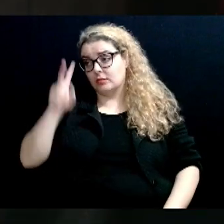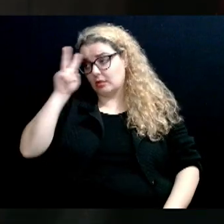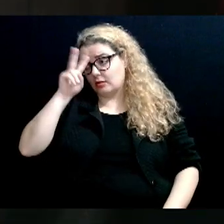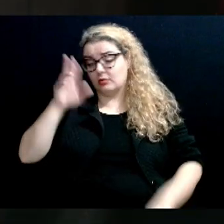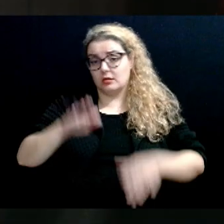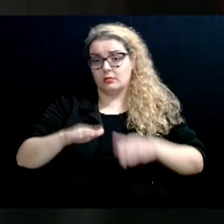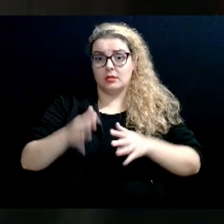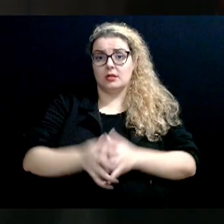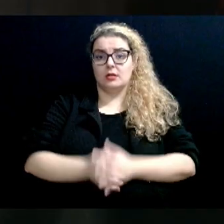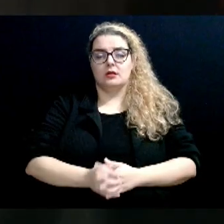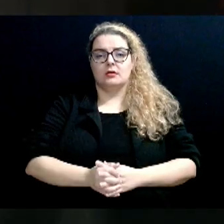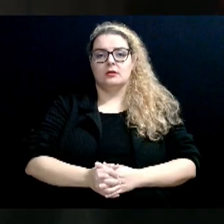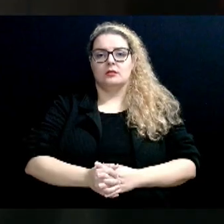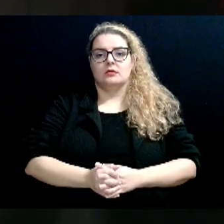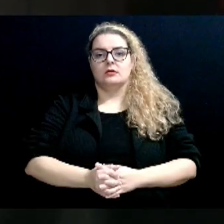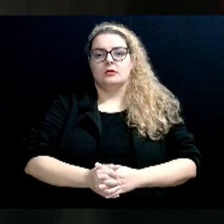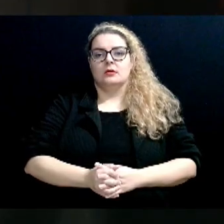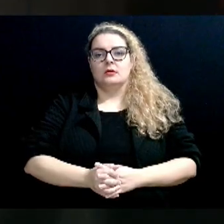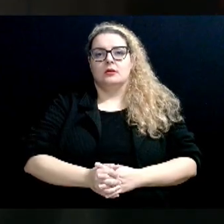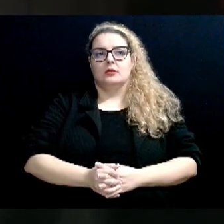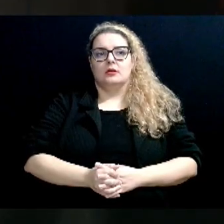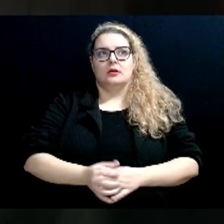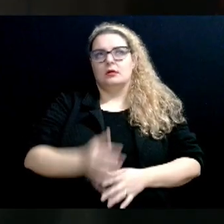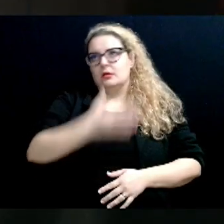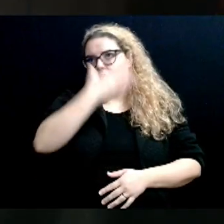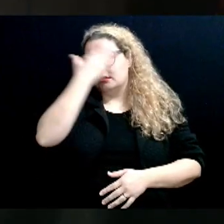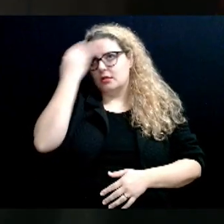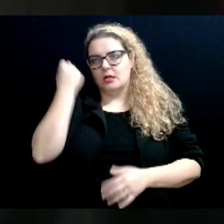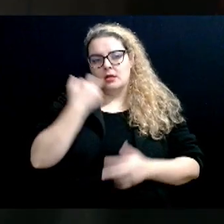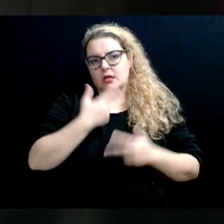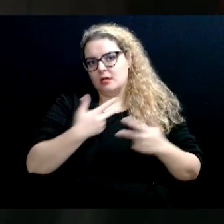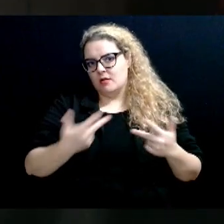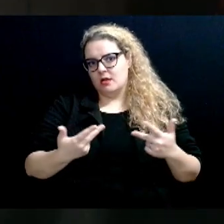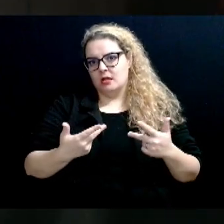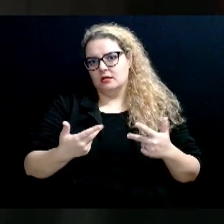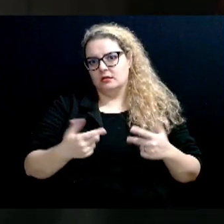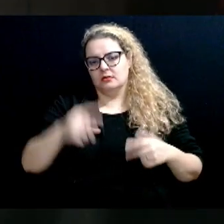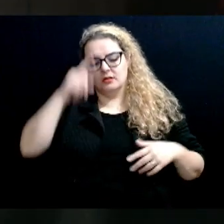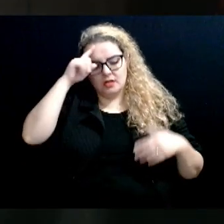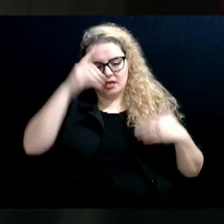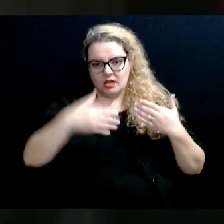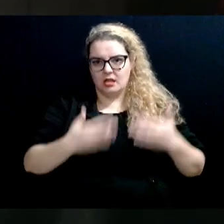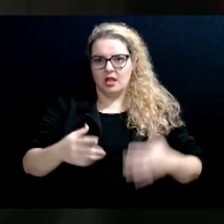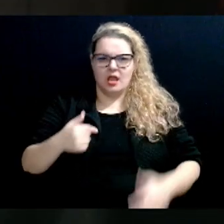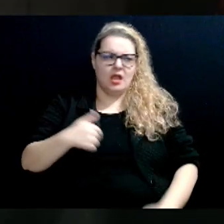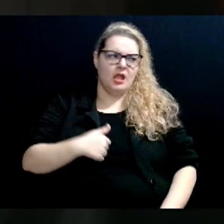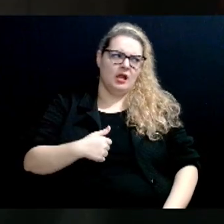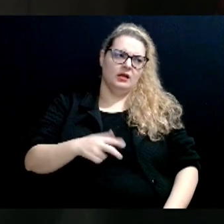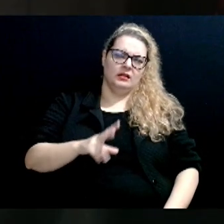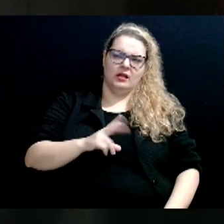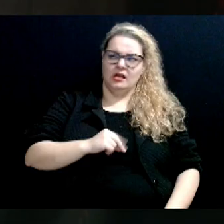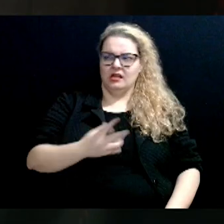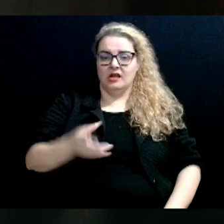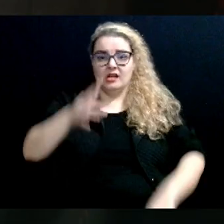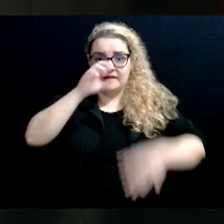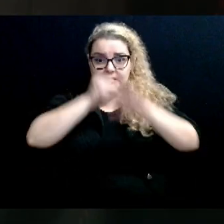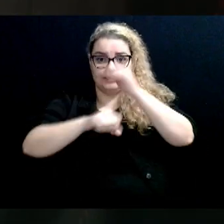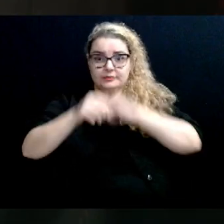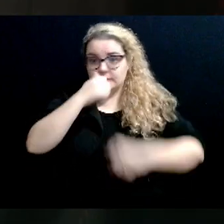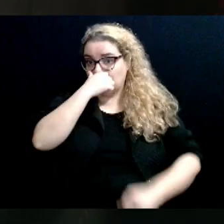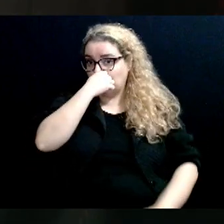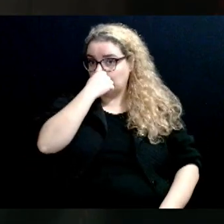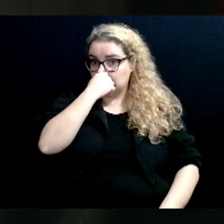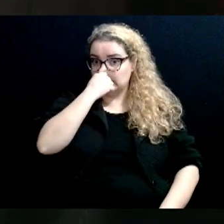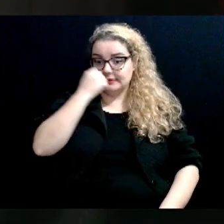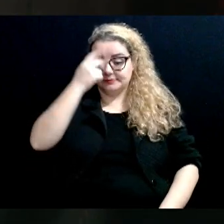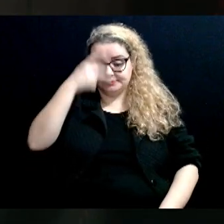de esquecer coisas durante do cotidiano, eu aprendi a aplicar, a falar comigo mesmo. Assim,